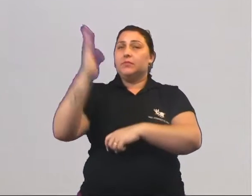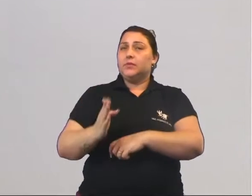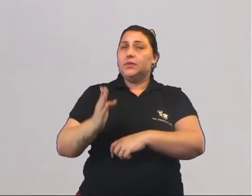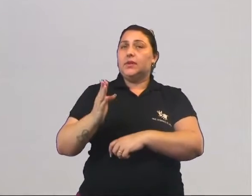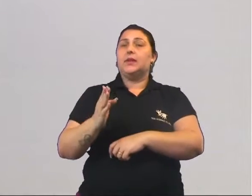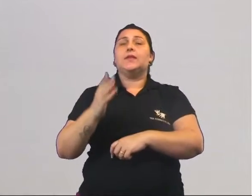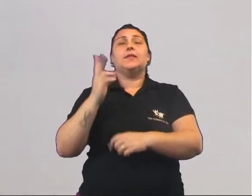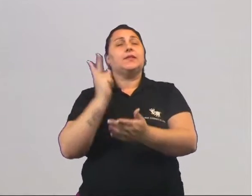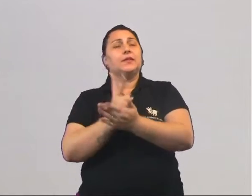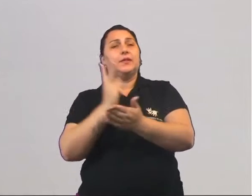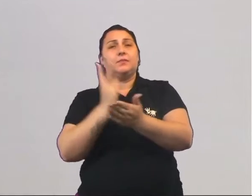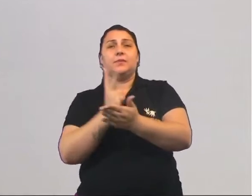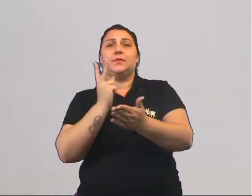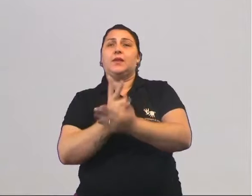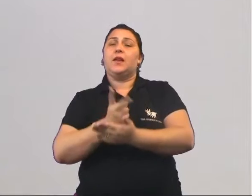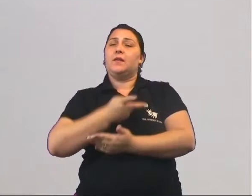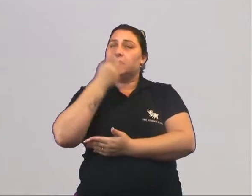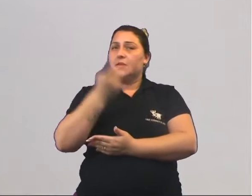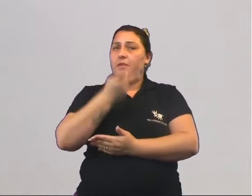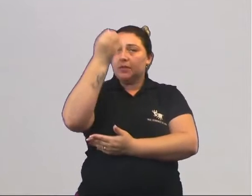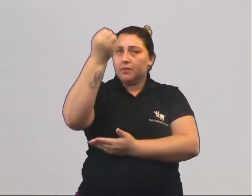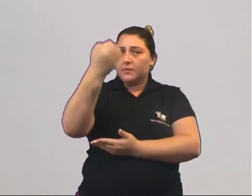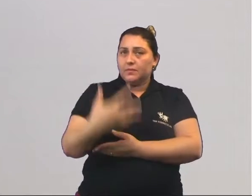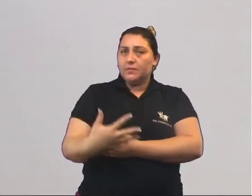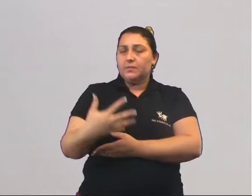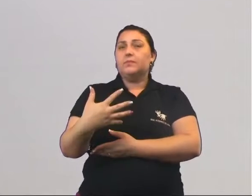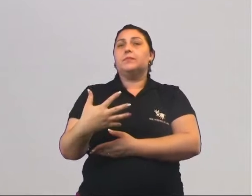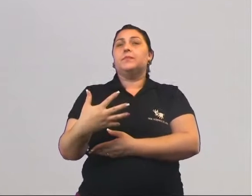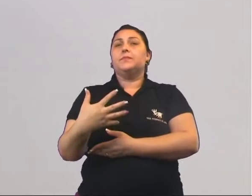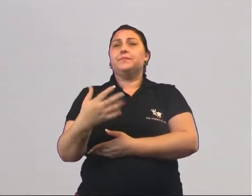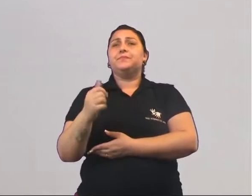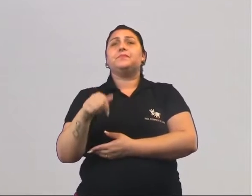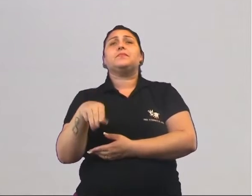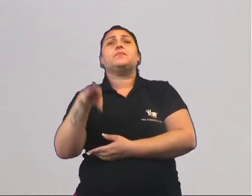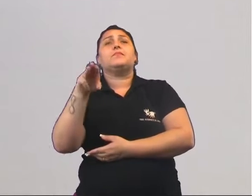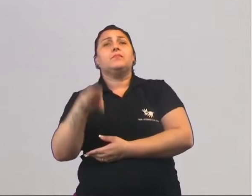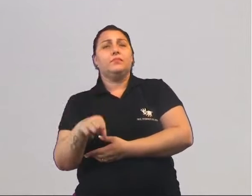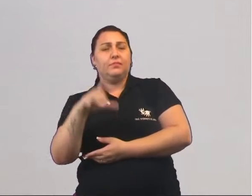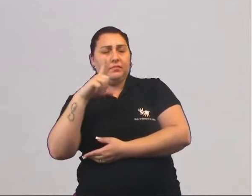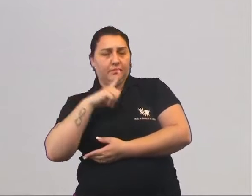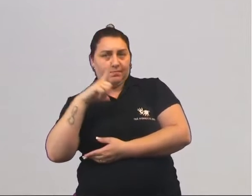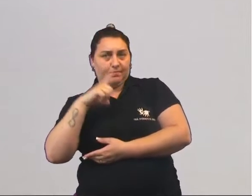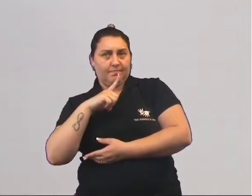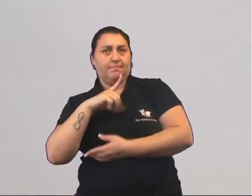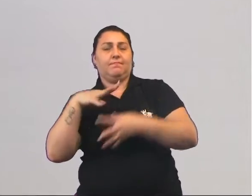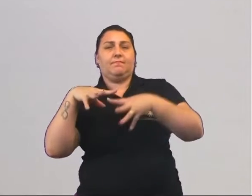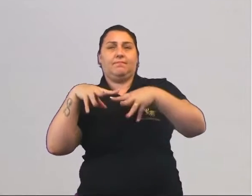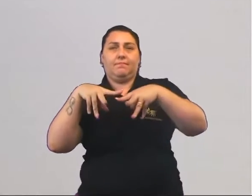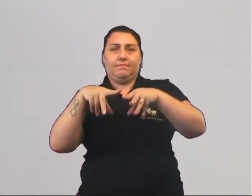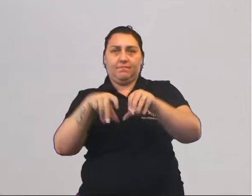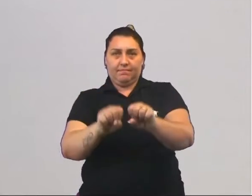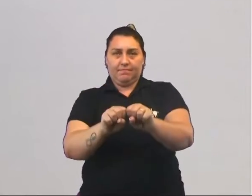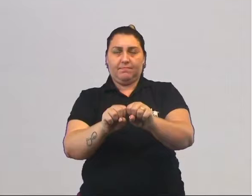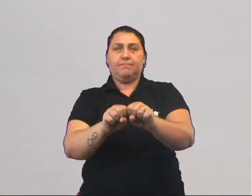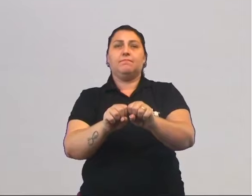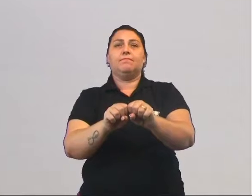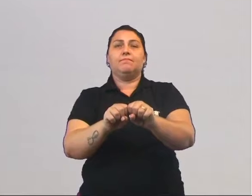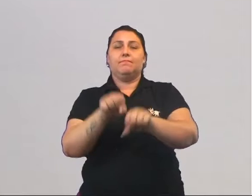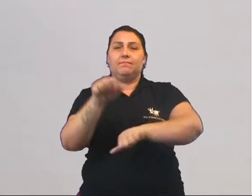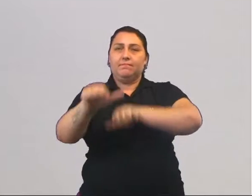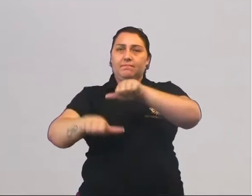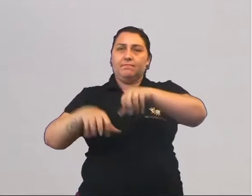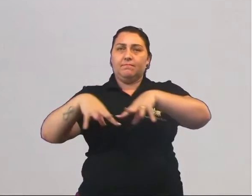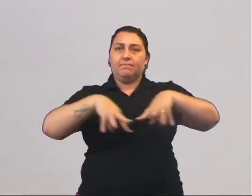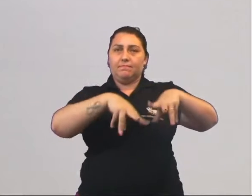venho enfatizando sobre isto, né? Sobre a concentração de terra nas mãos de uma minoria. Aí entra a questão da